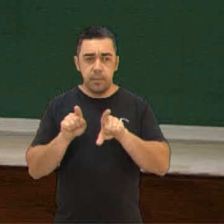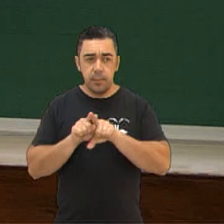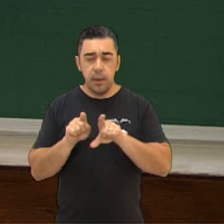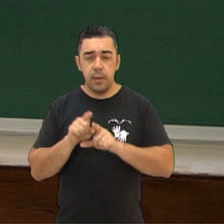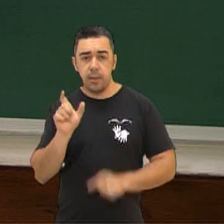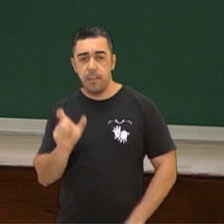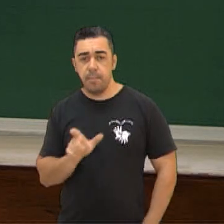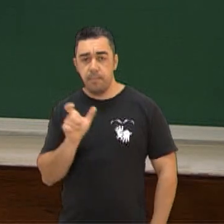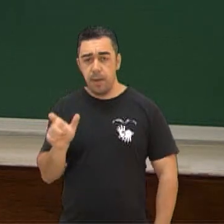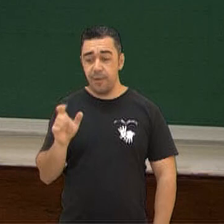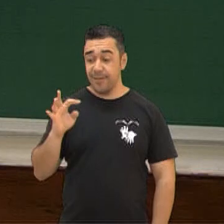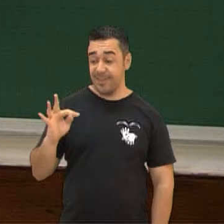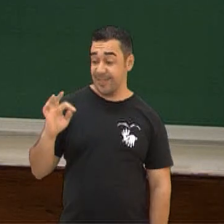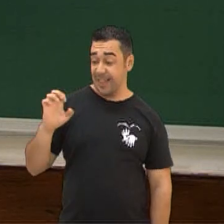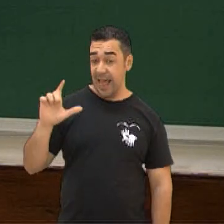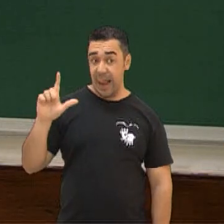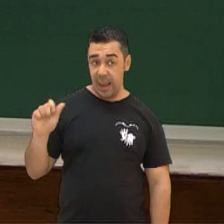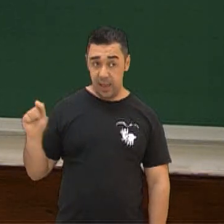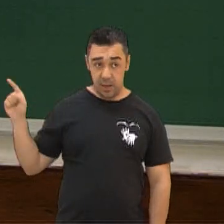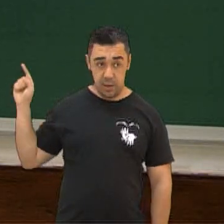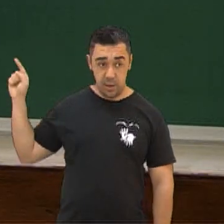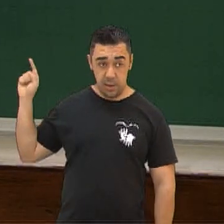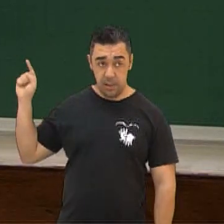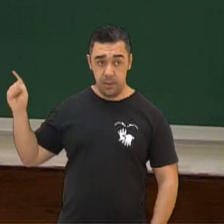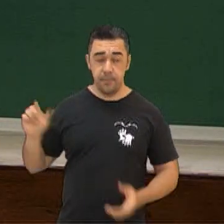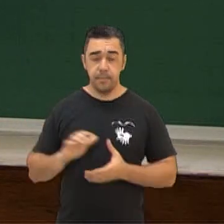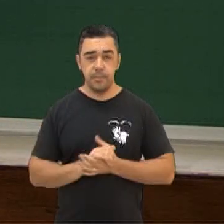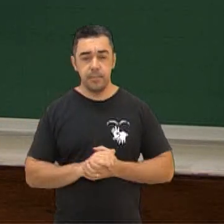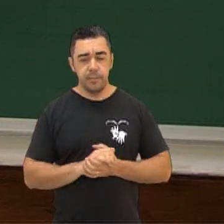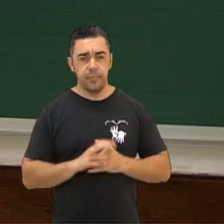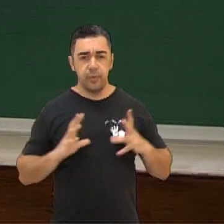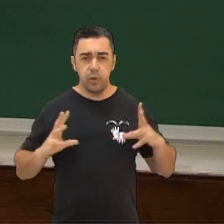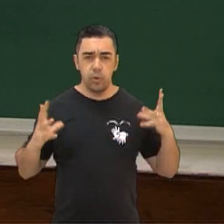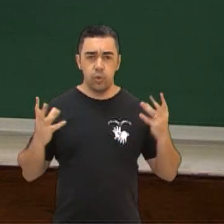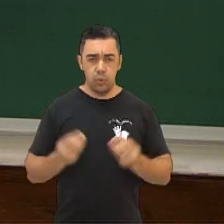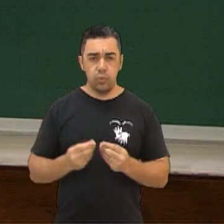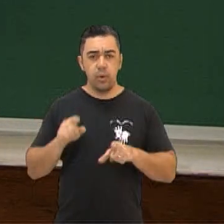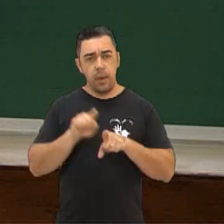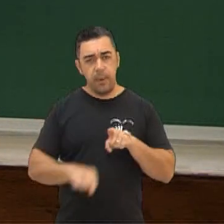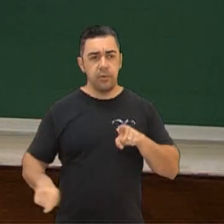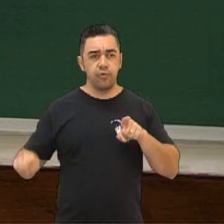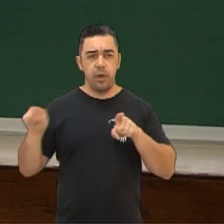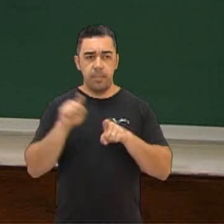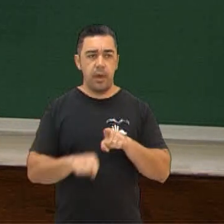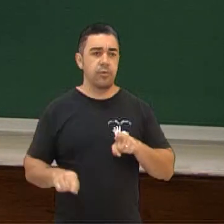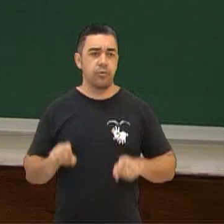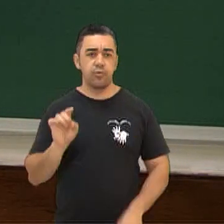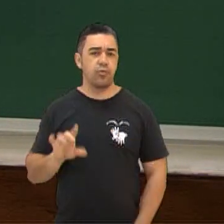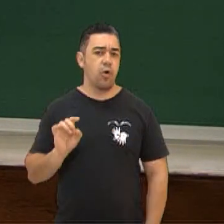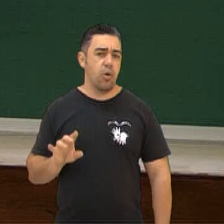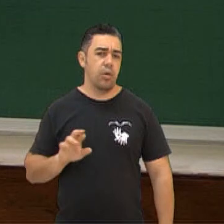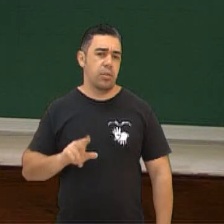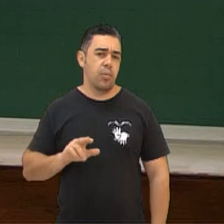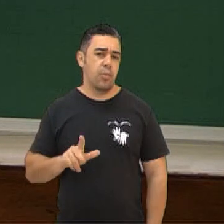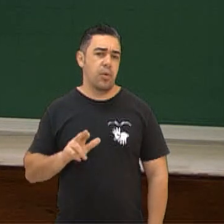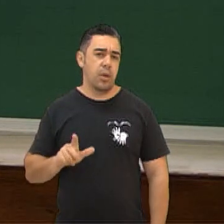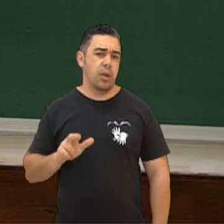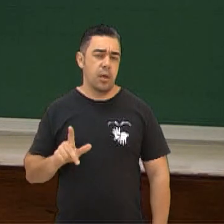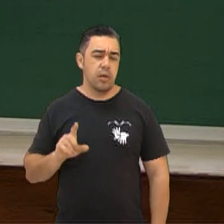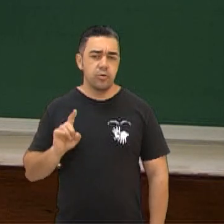tela inaugura o poema, né? E todos se repete não apenas por uma